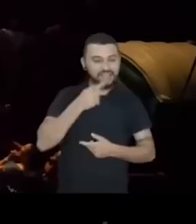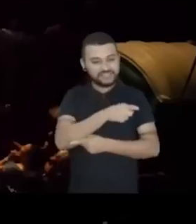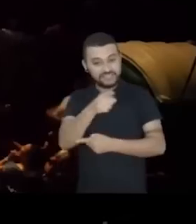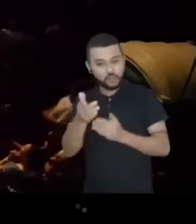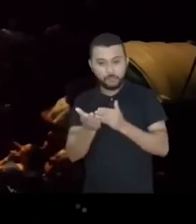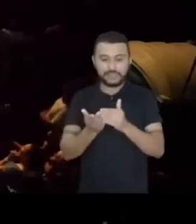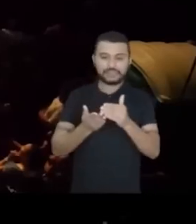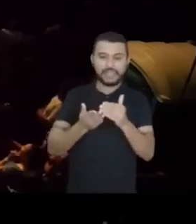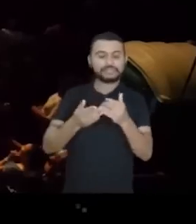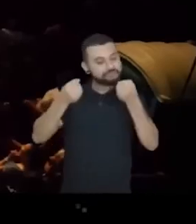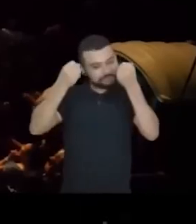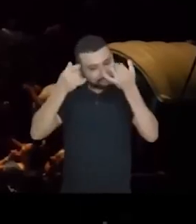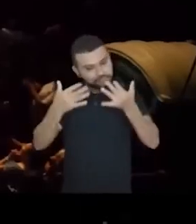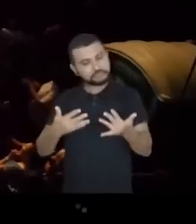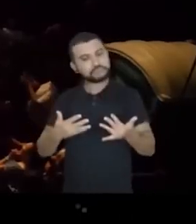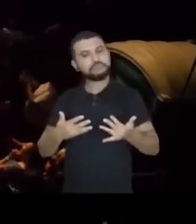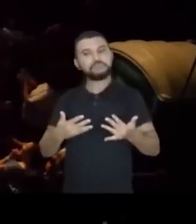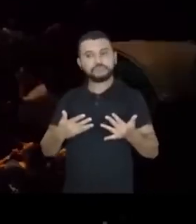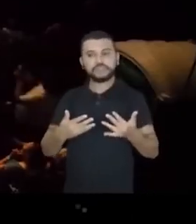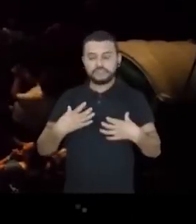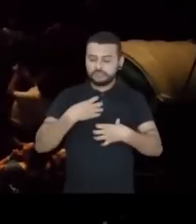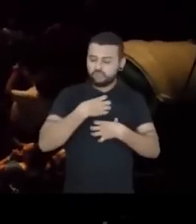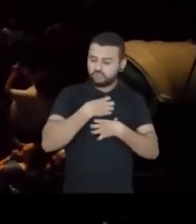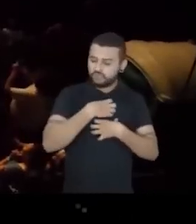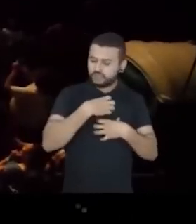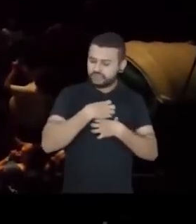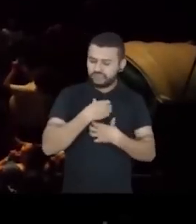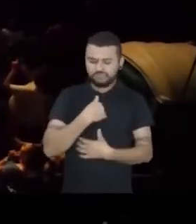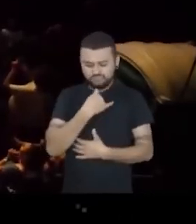tela. Eu estou muito indignada